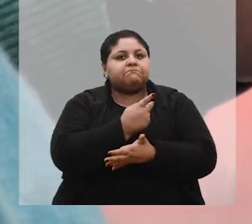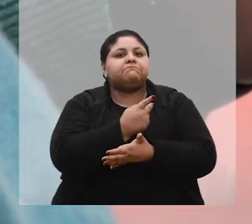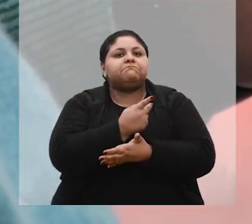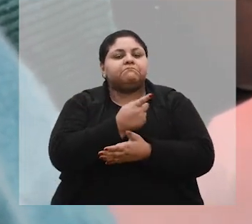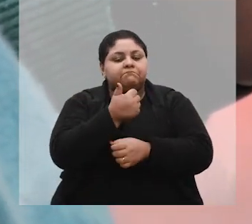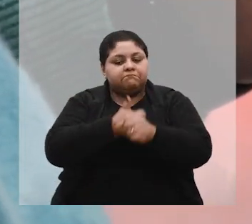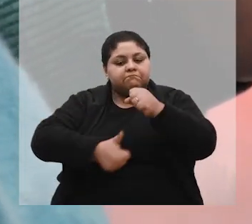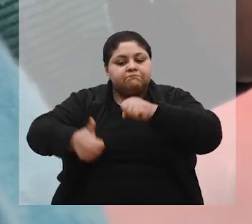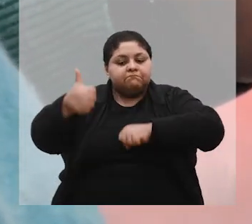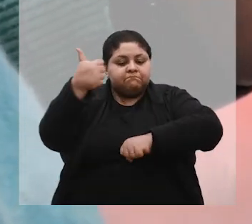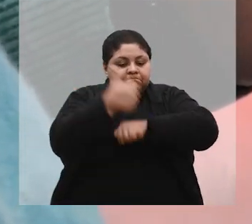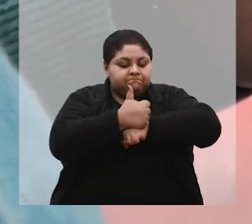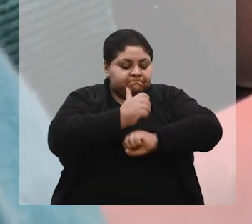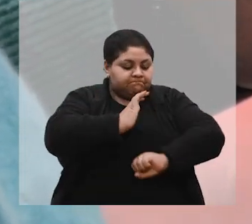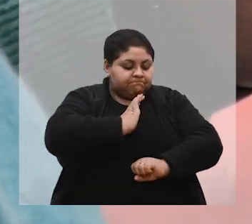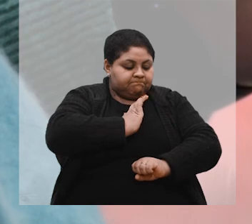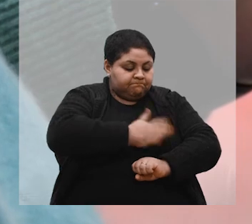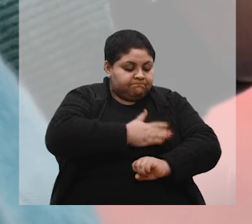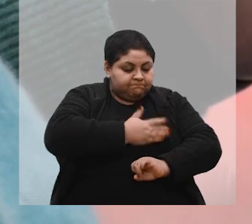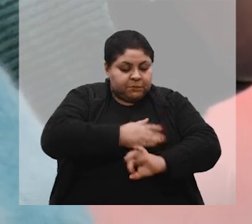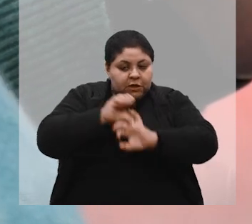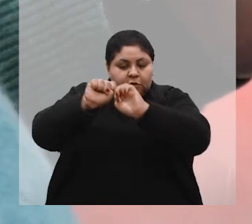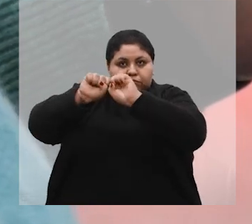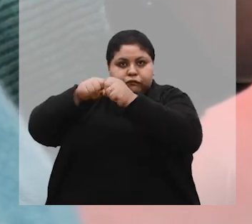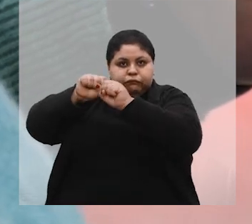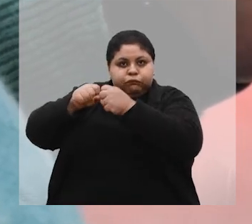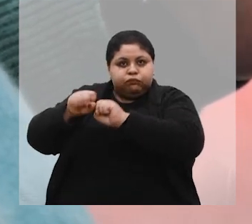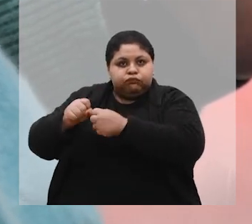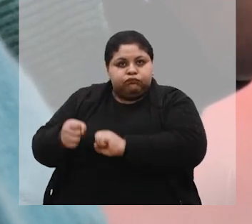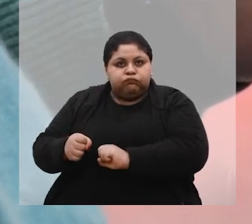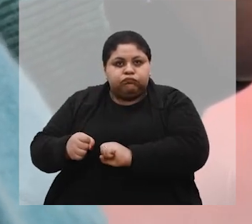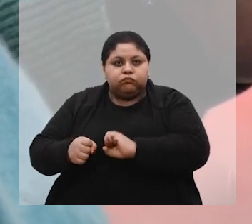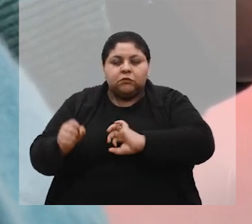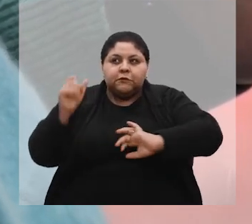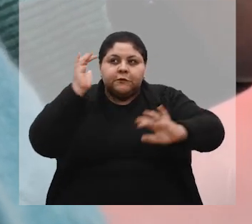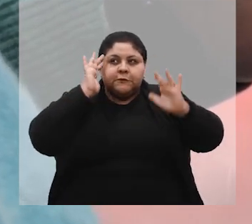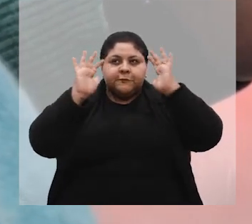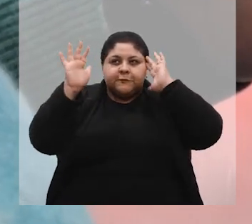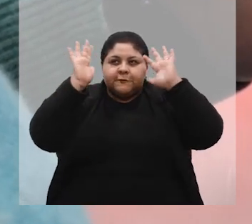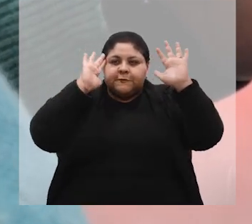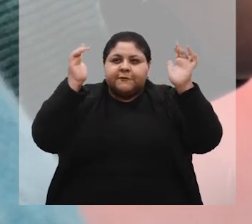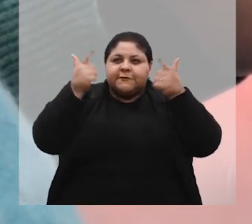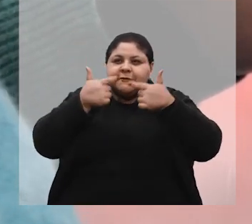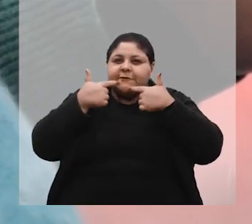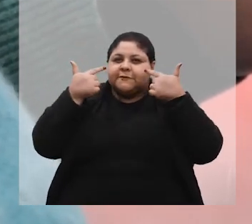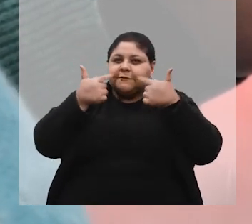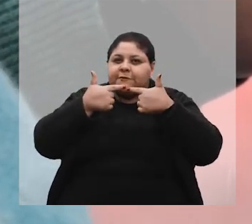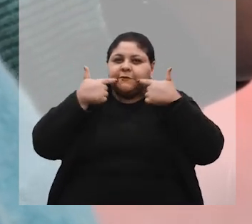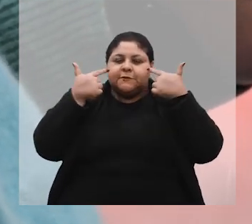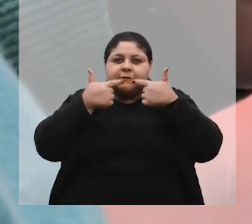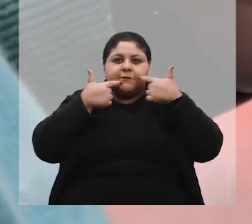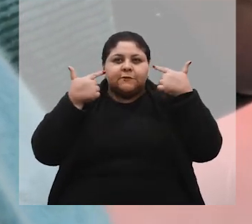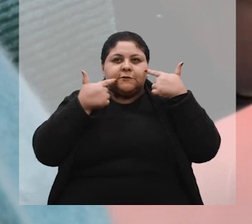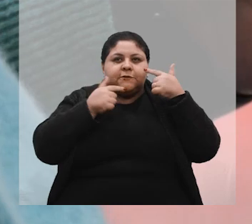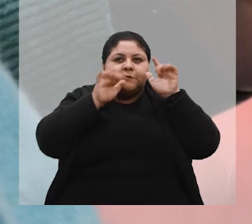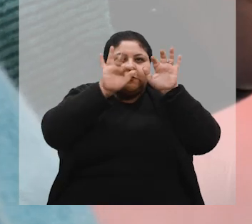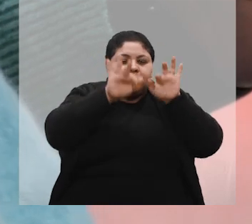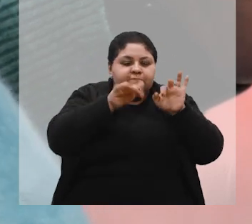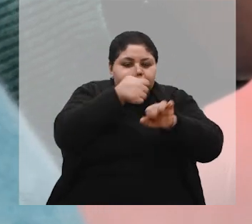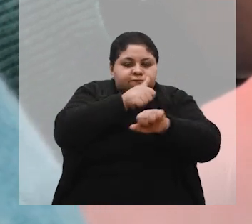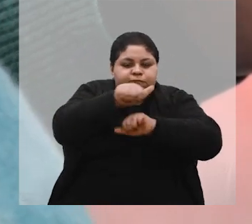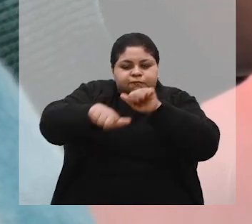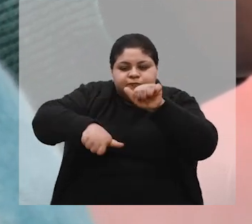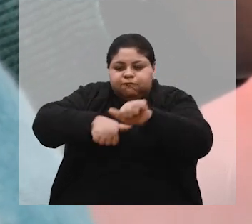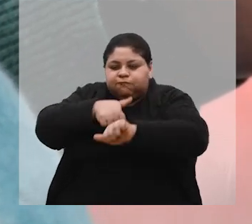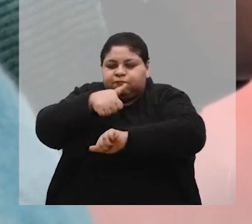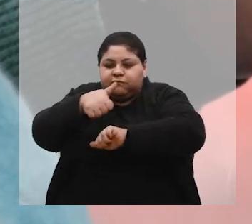Falhamos. Substituímos corações por explosivos, metalizamos sorrisos, amordaçamos